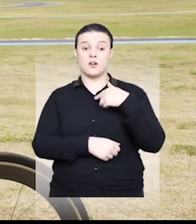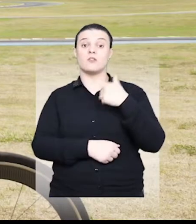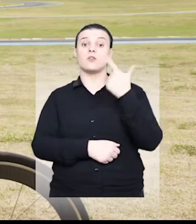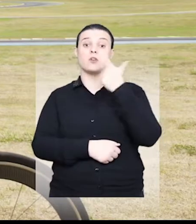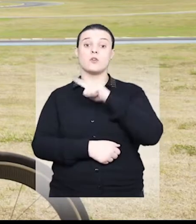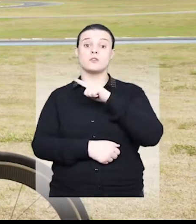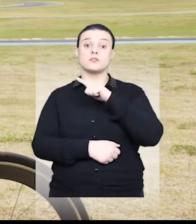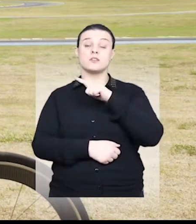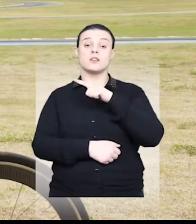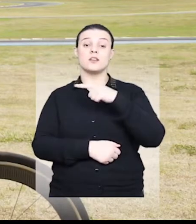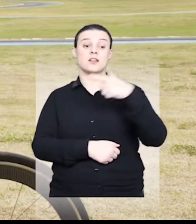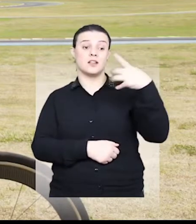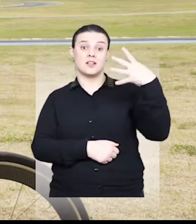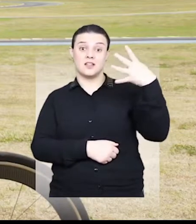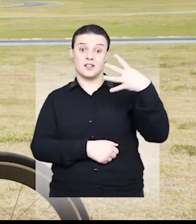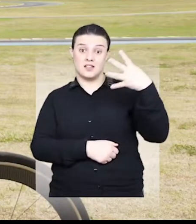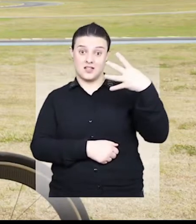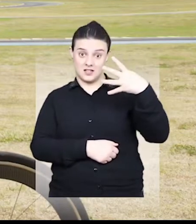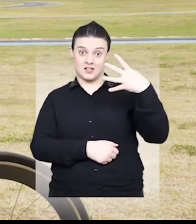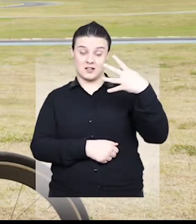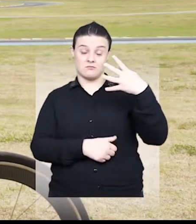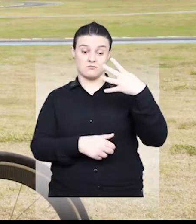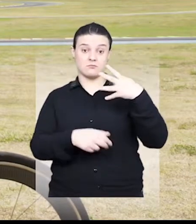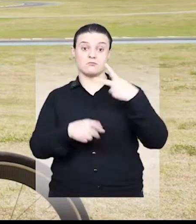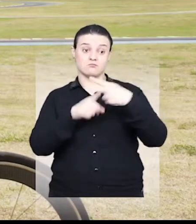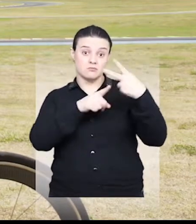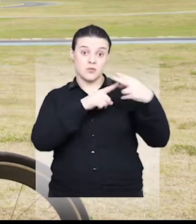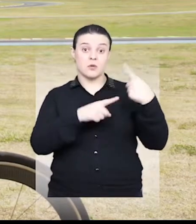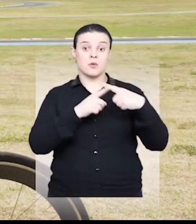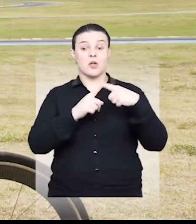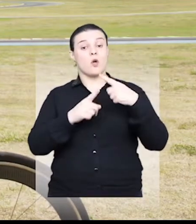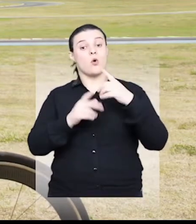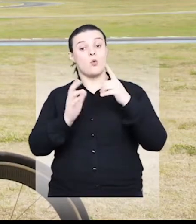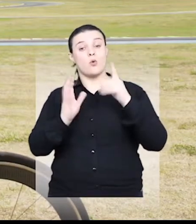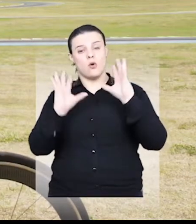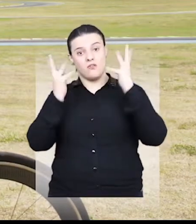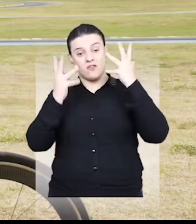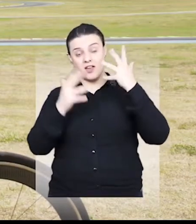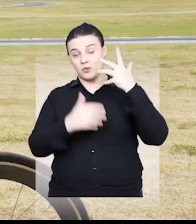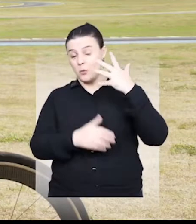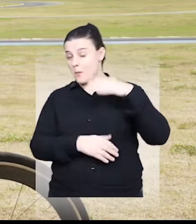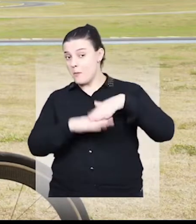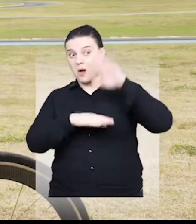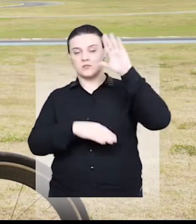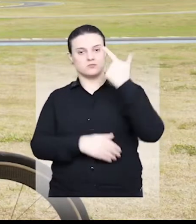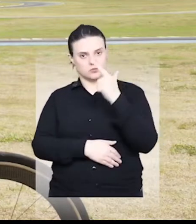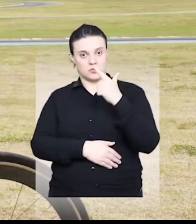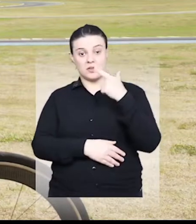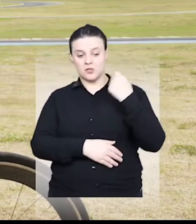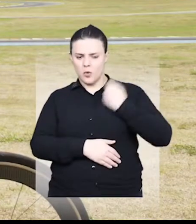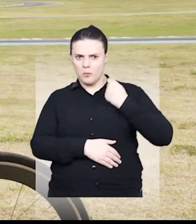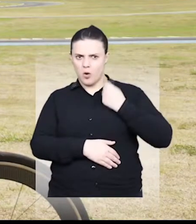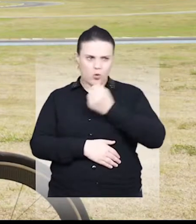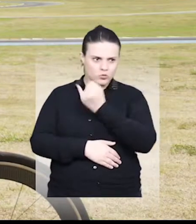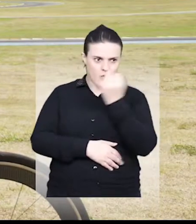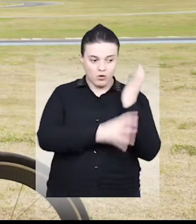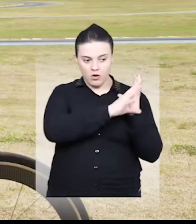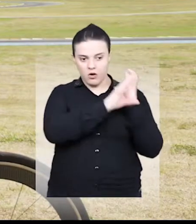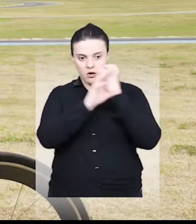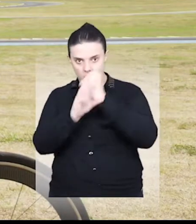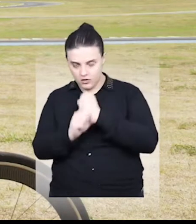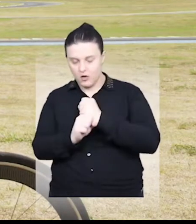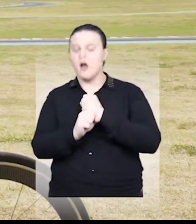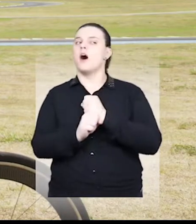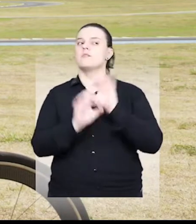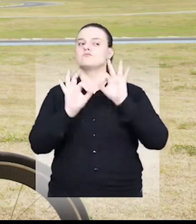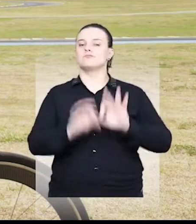serei tetracampeão brasileiro, porque já ainda não teve um evento máximo, mas pelos pontos somados e tudo, já vão